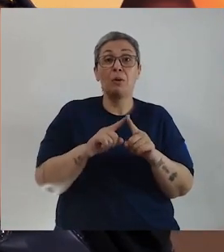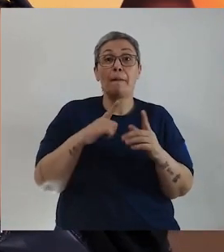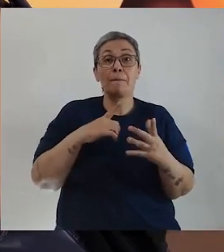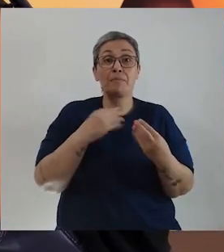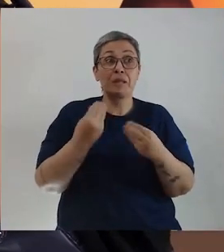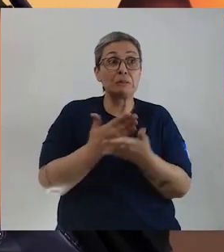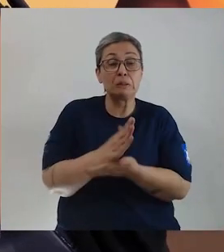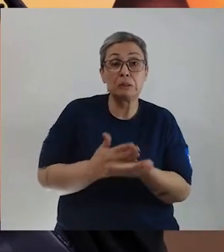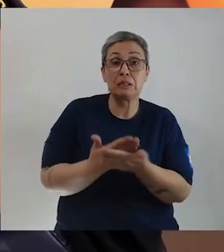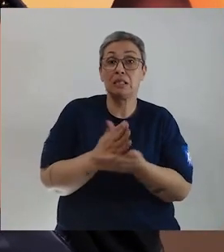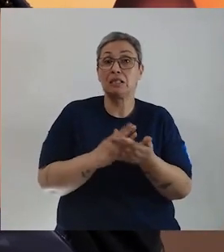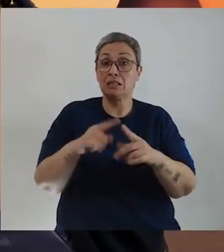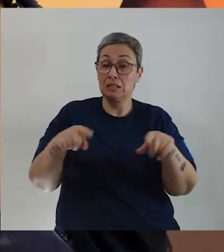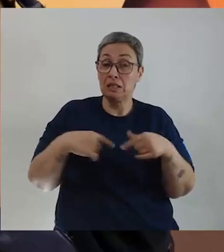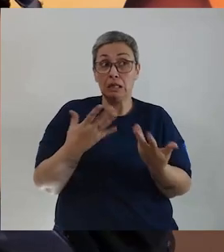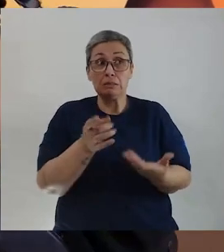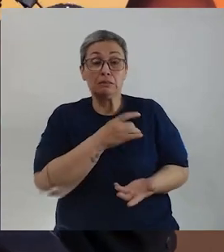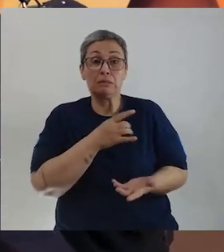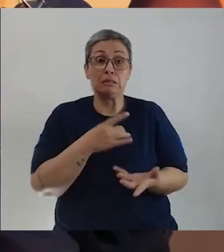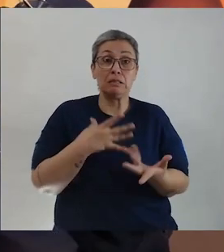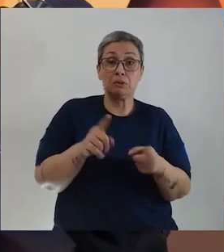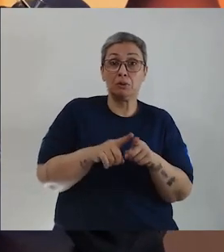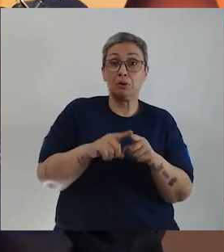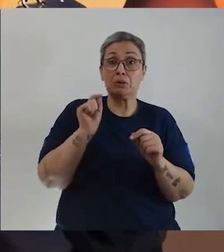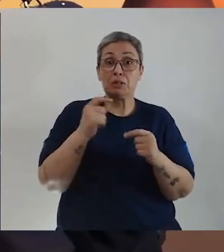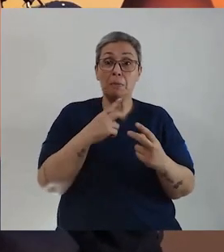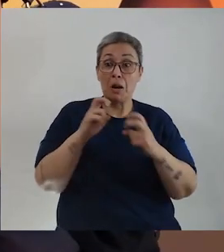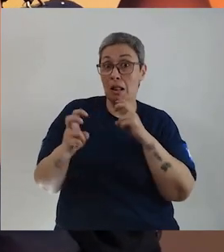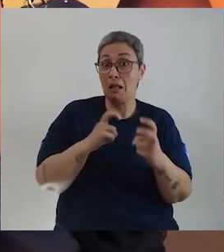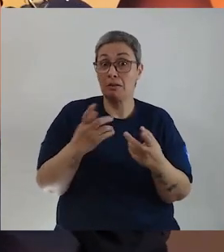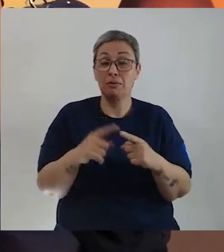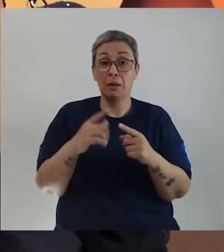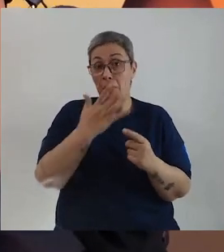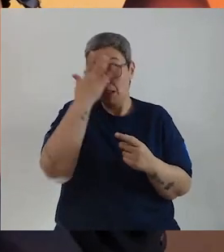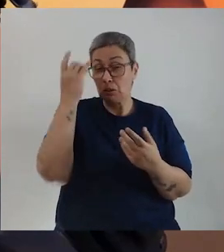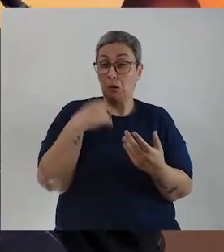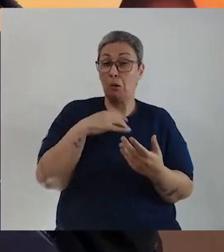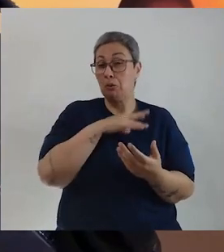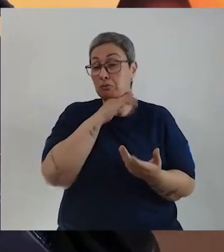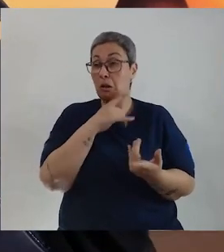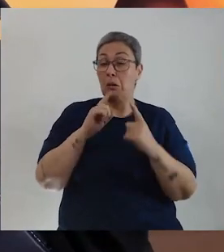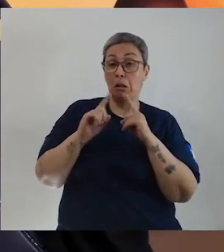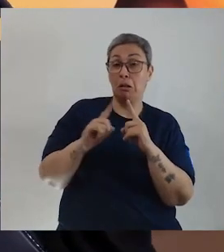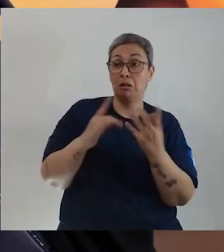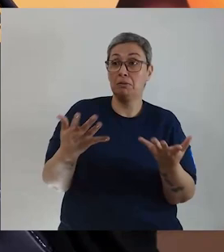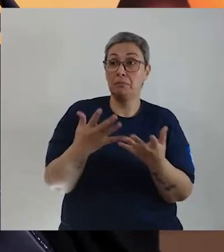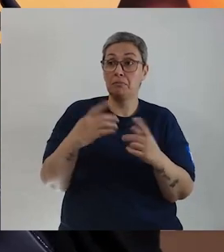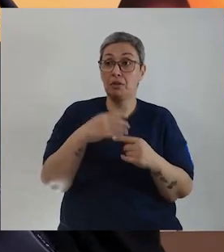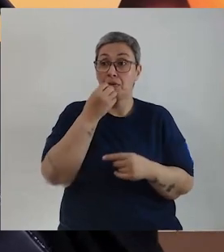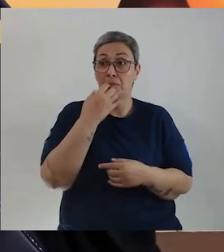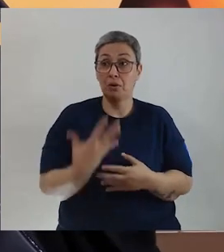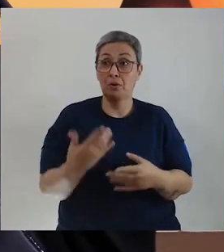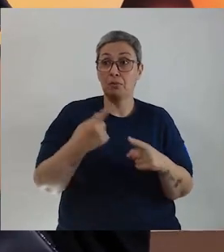ele ficava inquieto na sala e tinha esse receio, né? Dele fazer algum barulho, as pessoas acharem ruim, né? E hoje assim